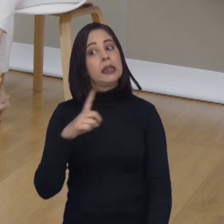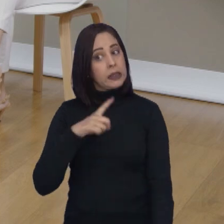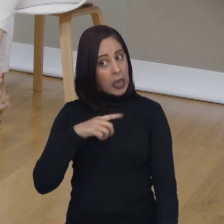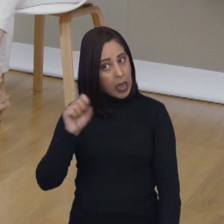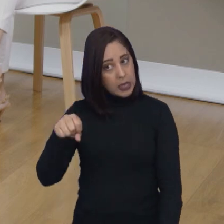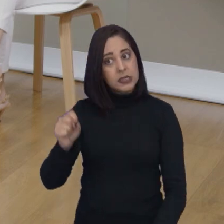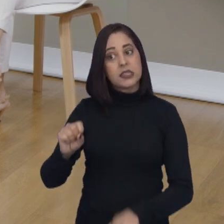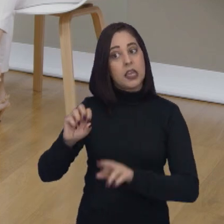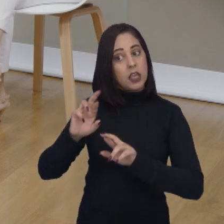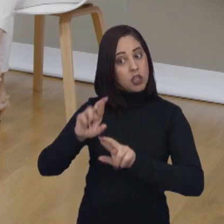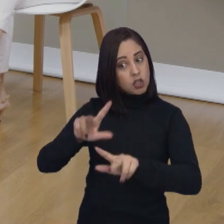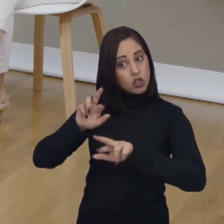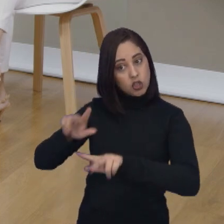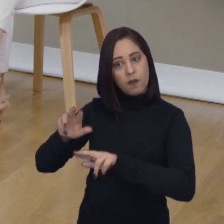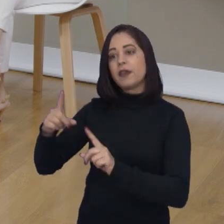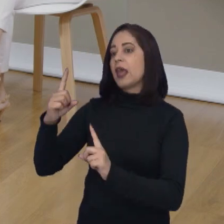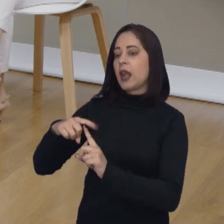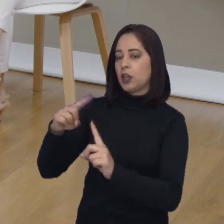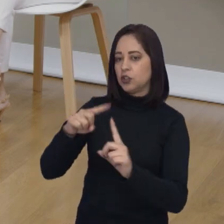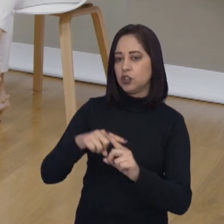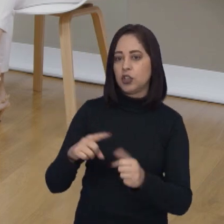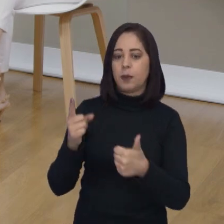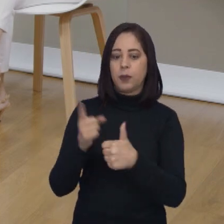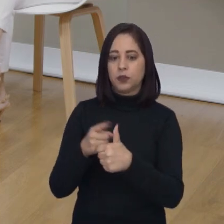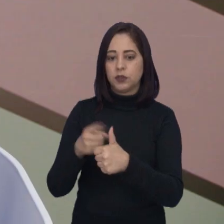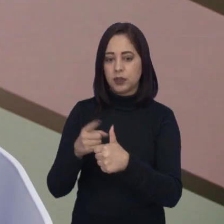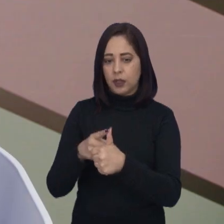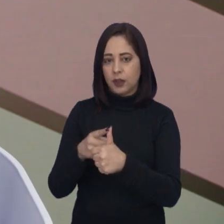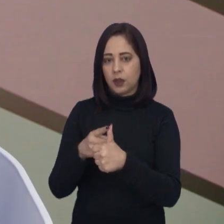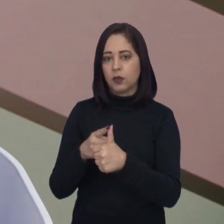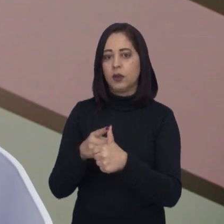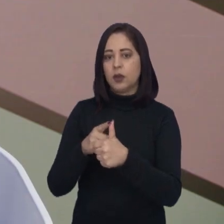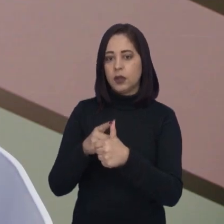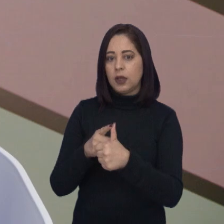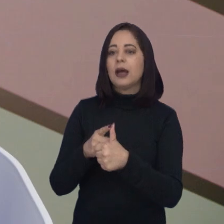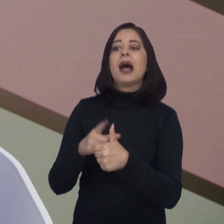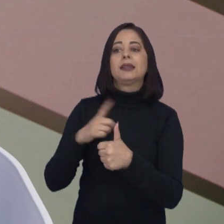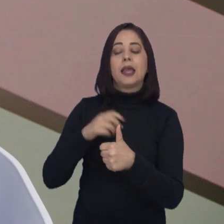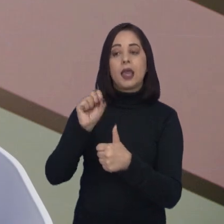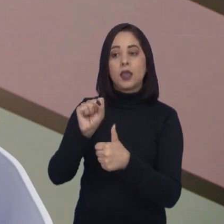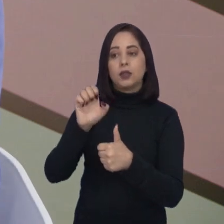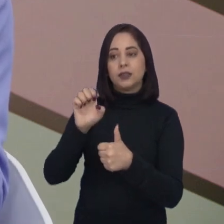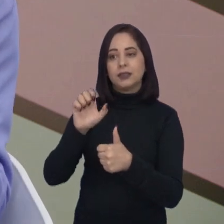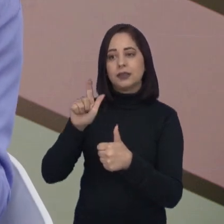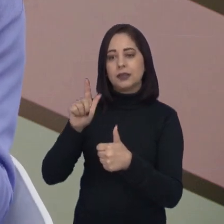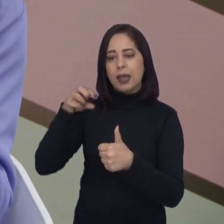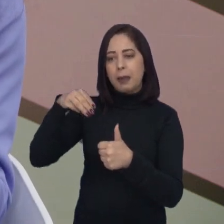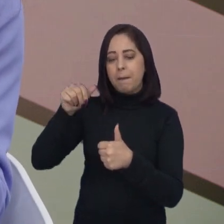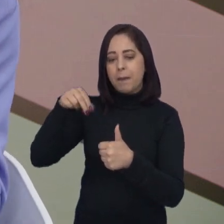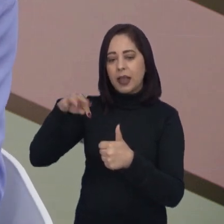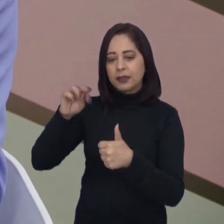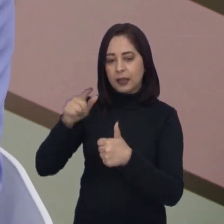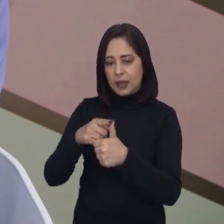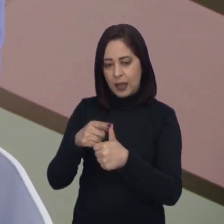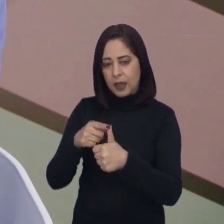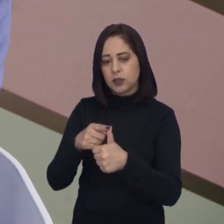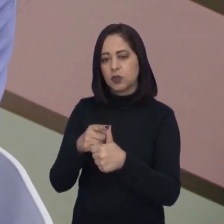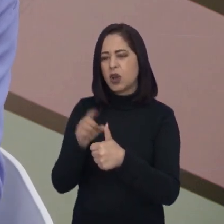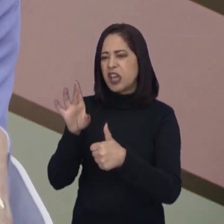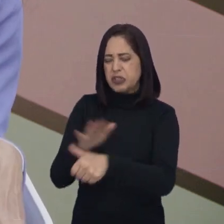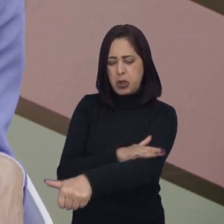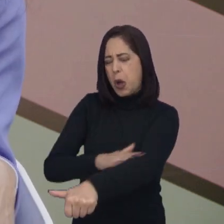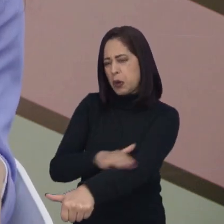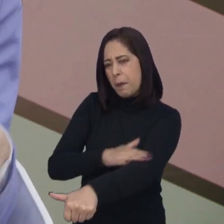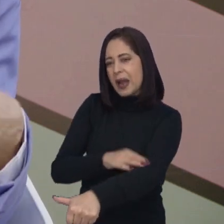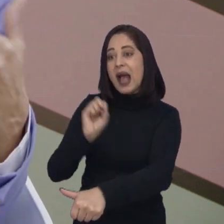vários tipos, né? Então, existem o vitiligo segmentado, que é só em uma região, só no